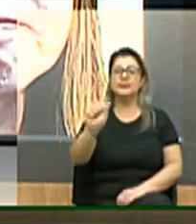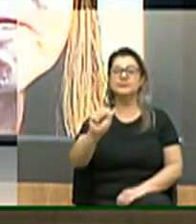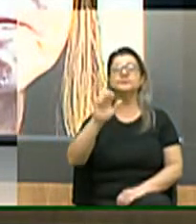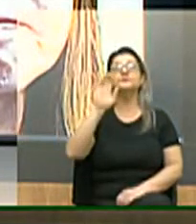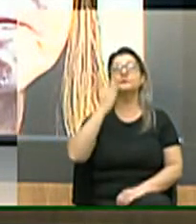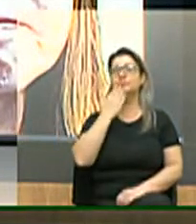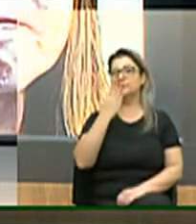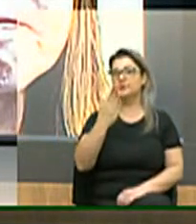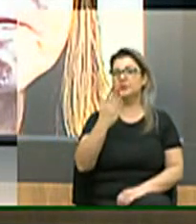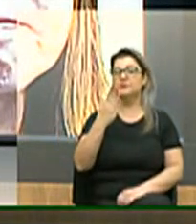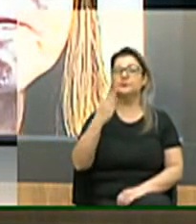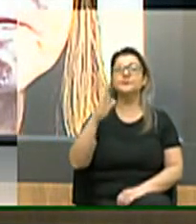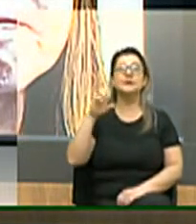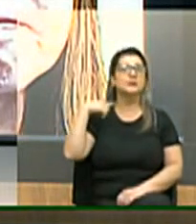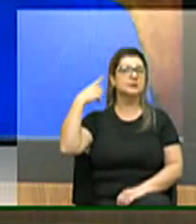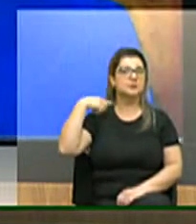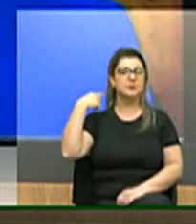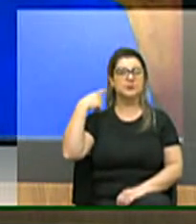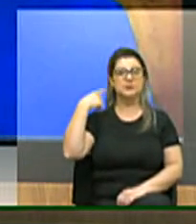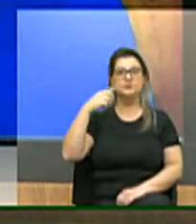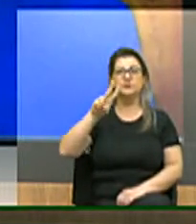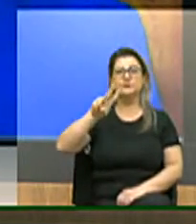Deputado Luiz Henrique Viana.